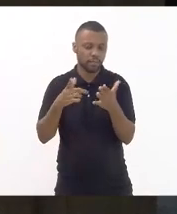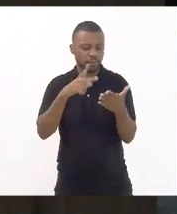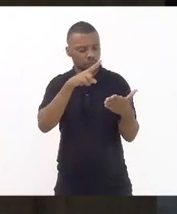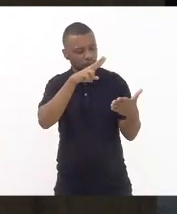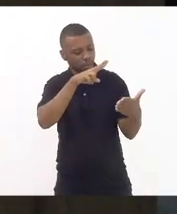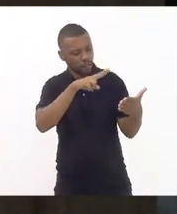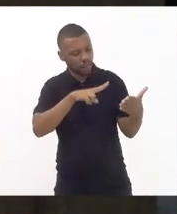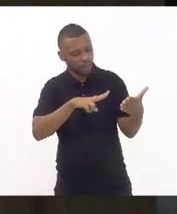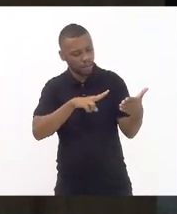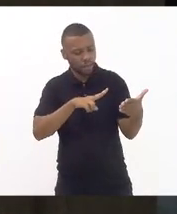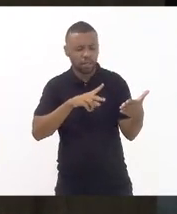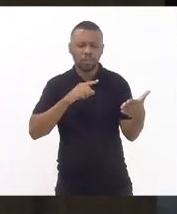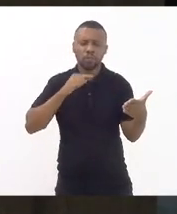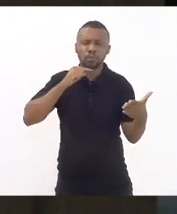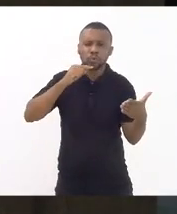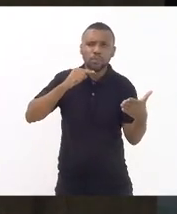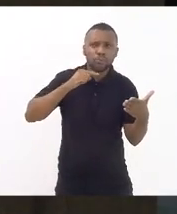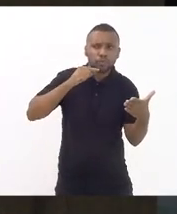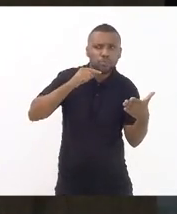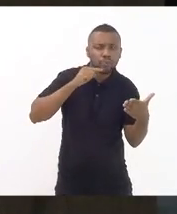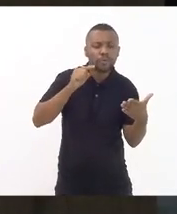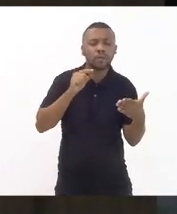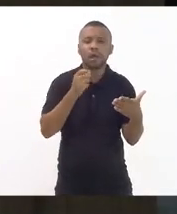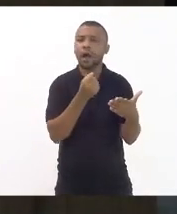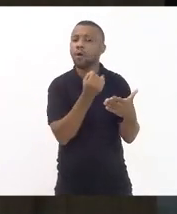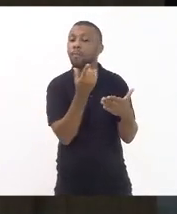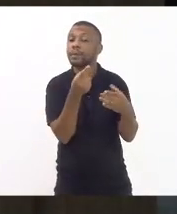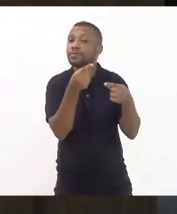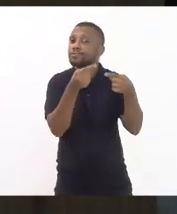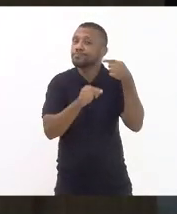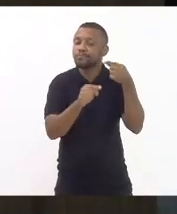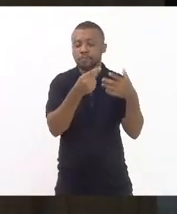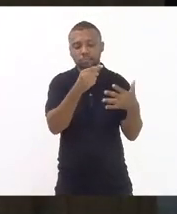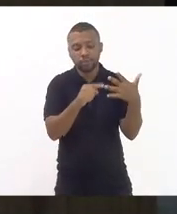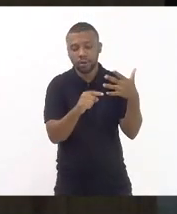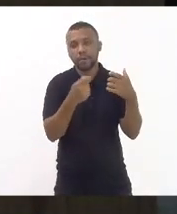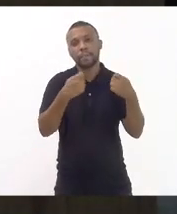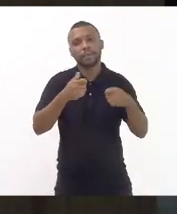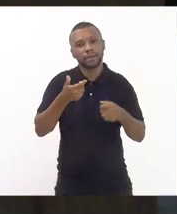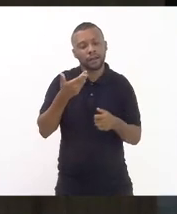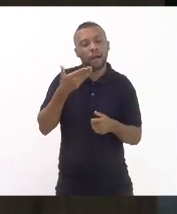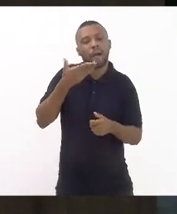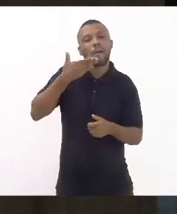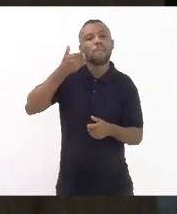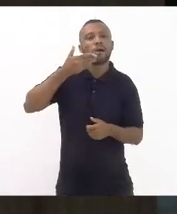dúvidas, tenho algumas divergências com esse projeto, pontos que eu acho que precisam ser aperfeiçoados.